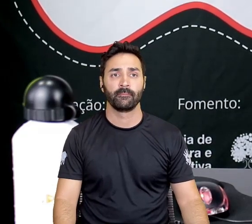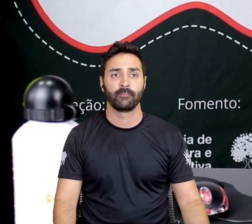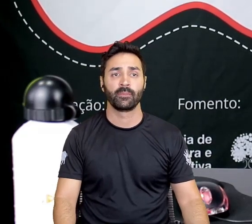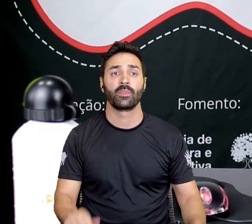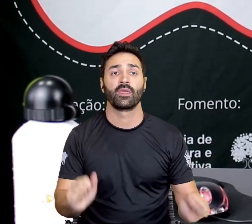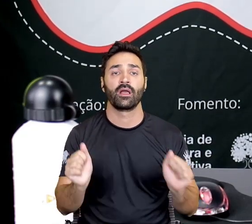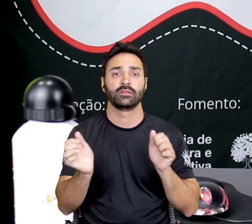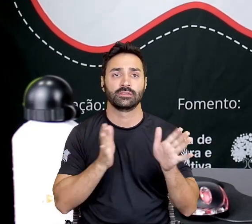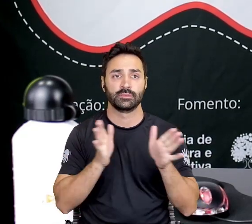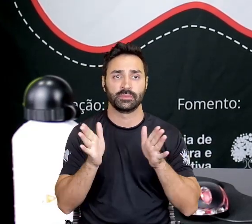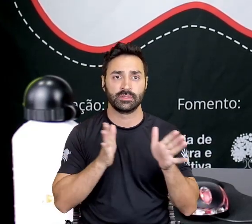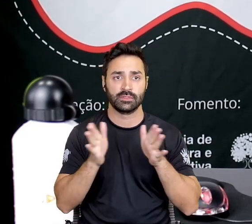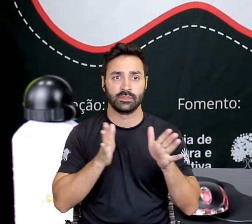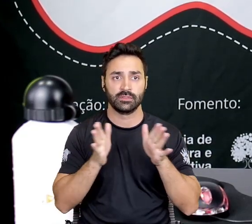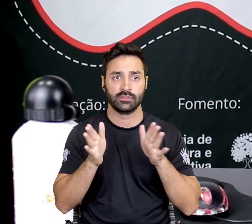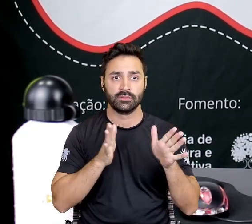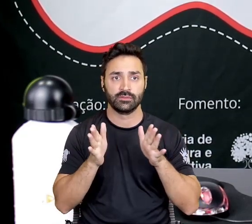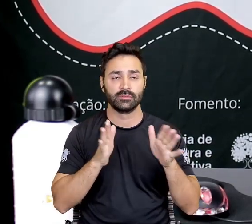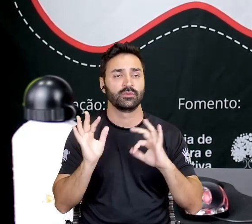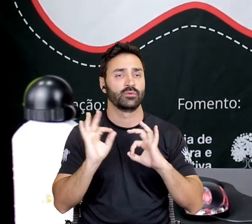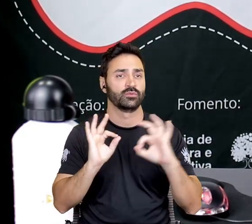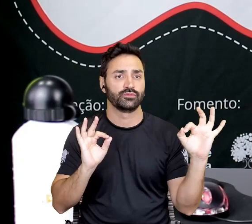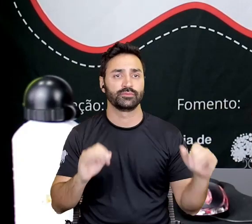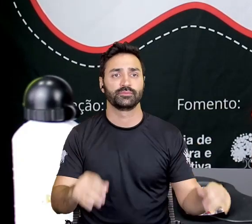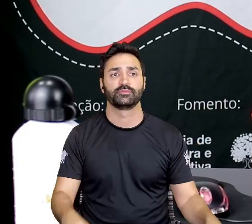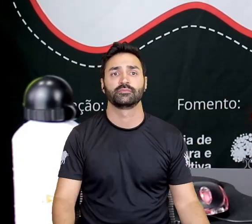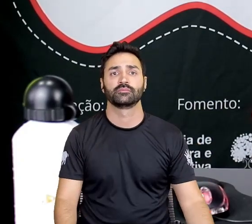Acessibilidade. Acessibilidade, ótimo.